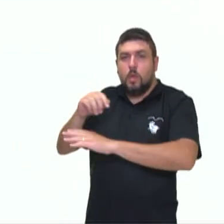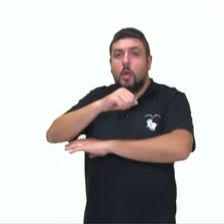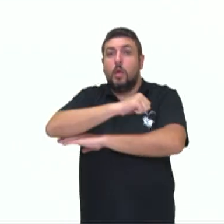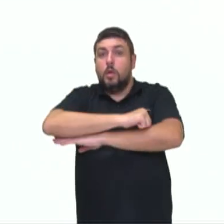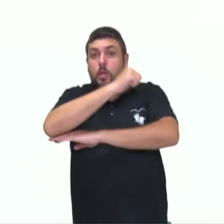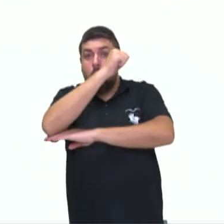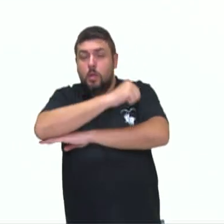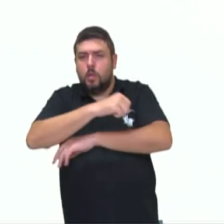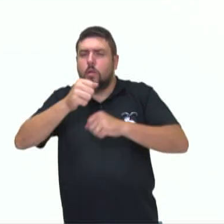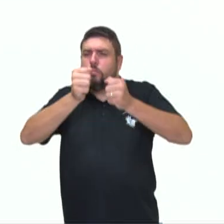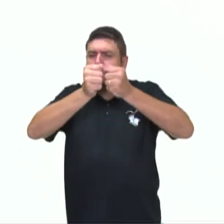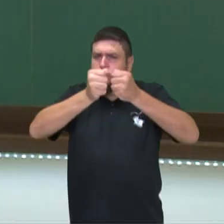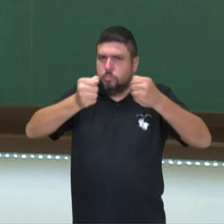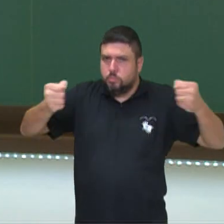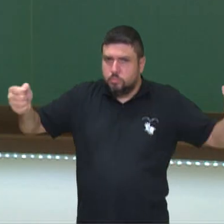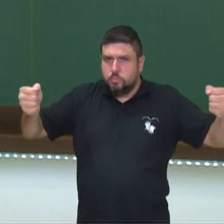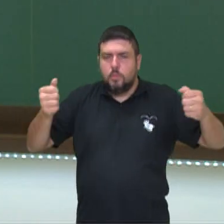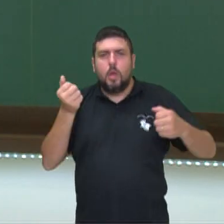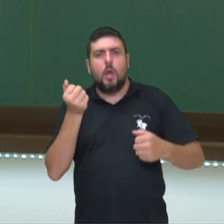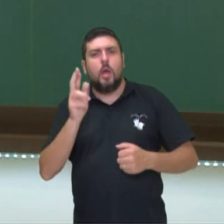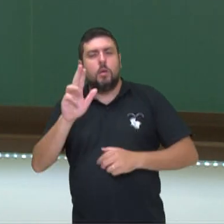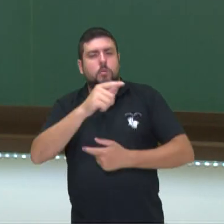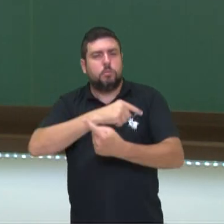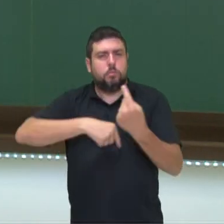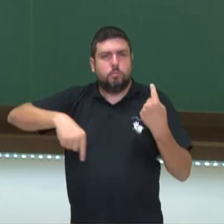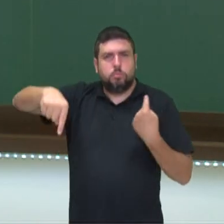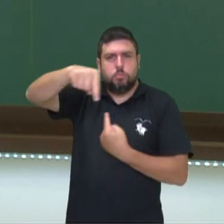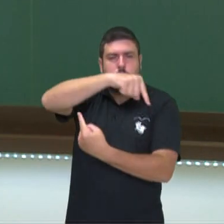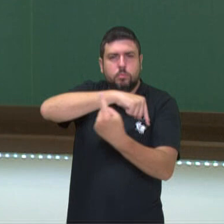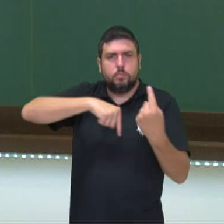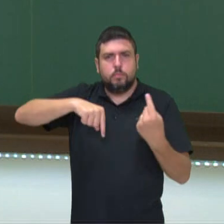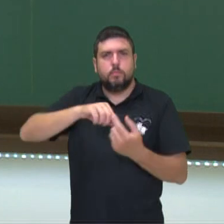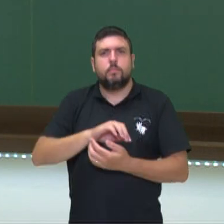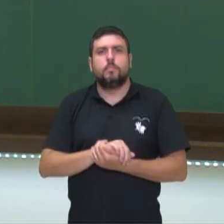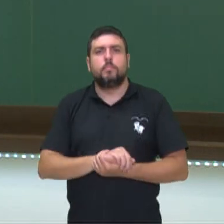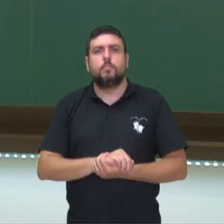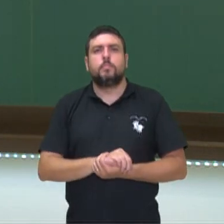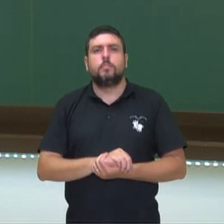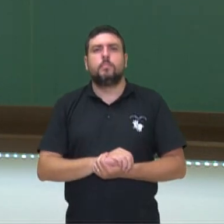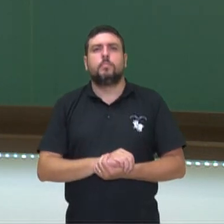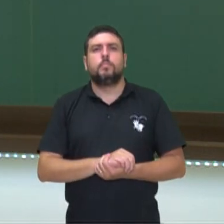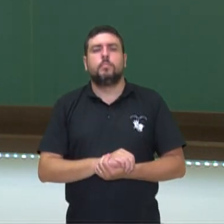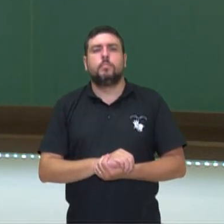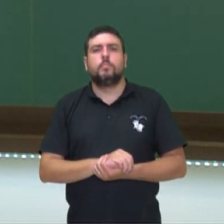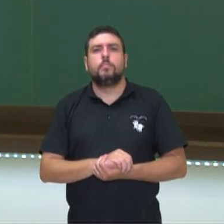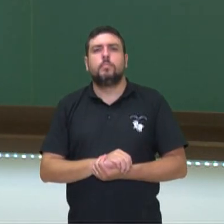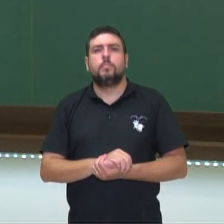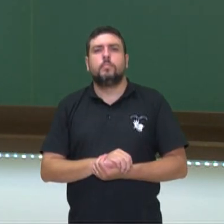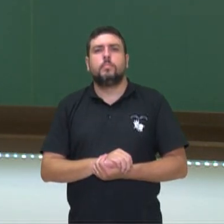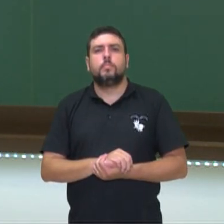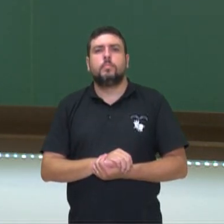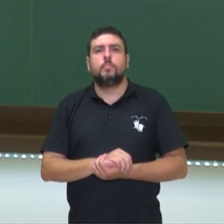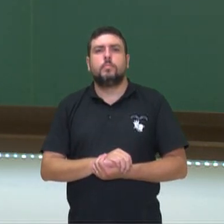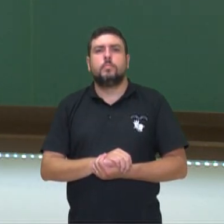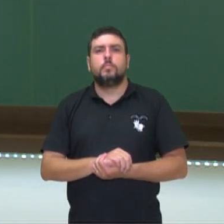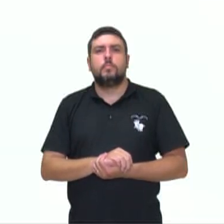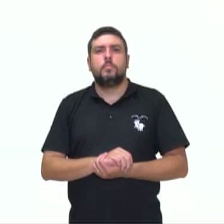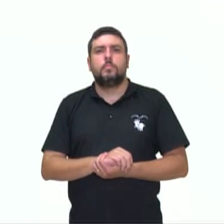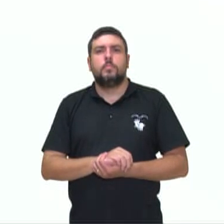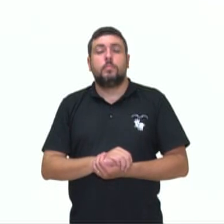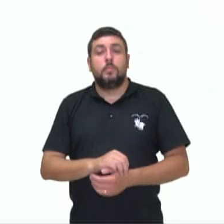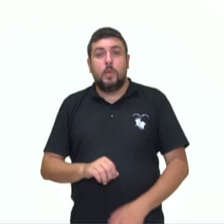para a circulação do ar. Boa? Acertou? Sim, estava fácil. O que fazer se